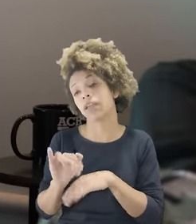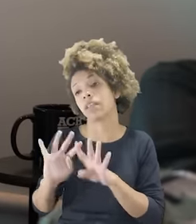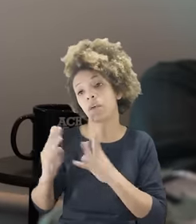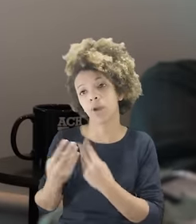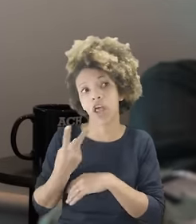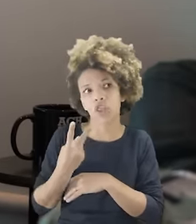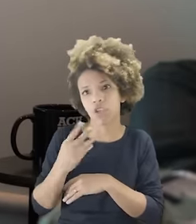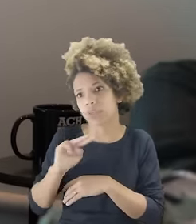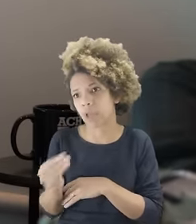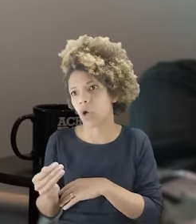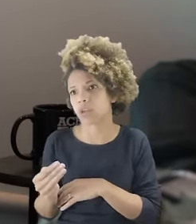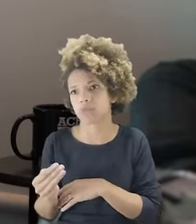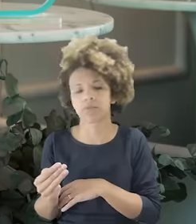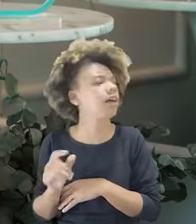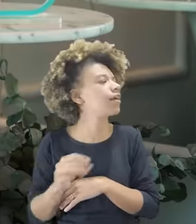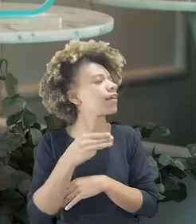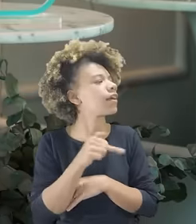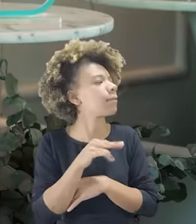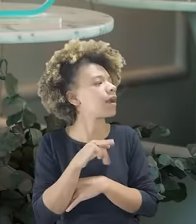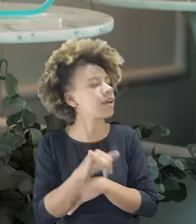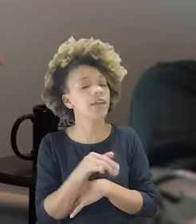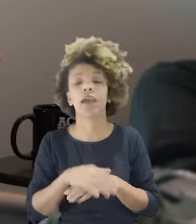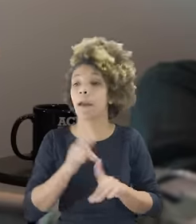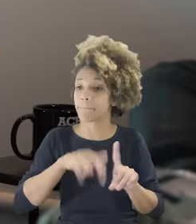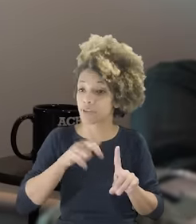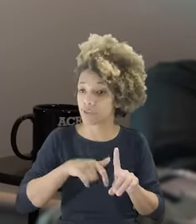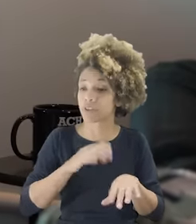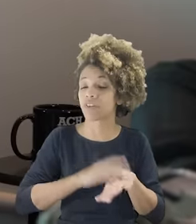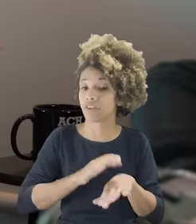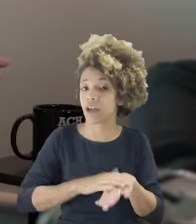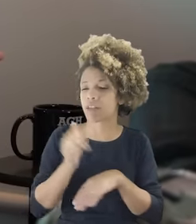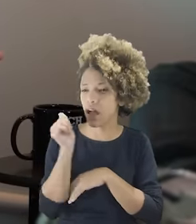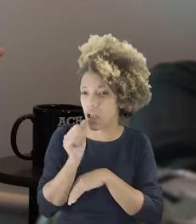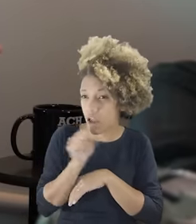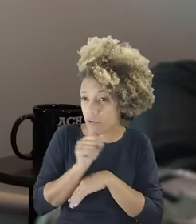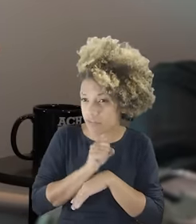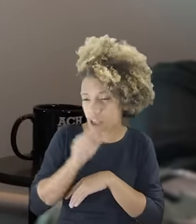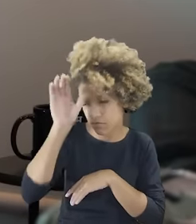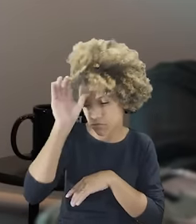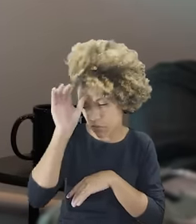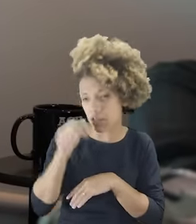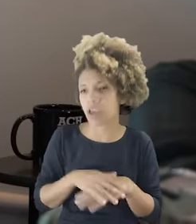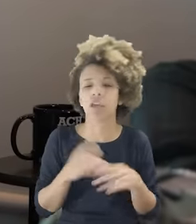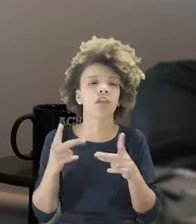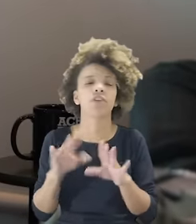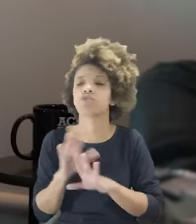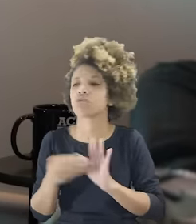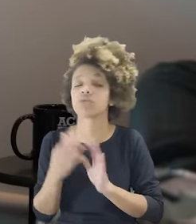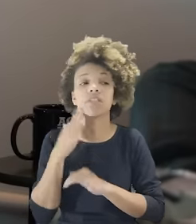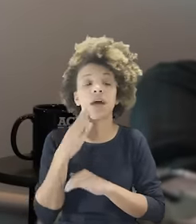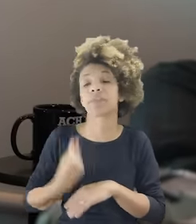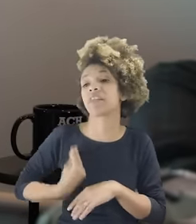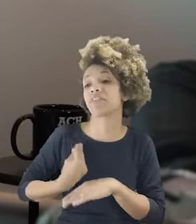na quarentena Esse vídeo foi dois milhões assim quem que era a Marlene outra que eu faço é uma senhora essas tia que que vende